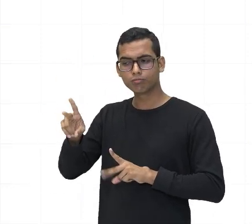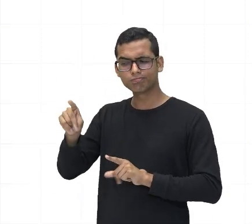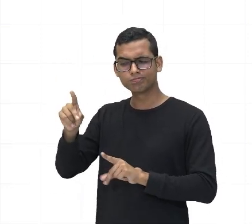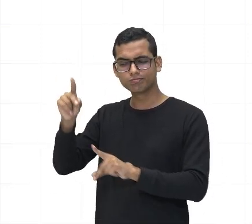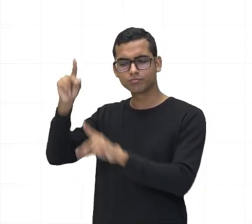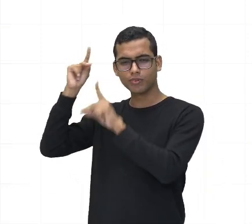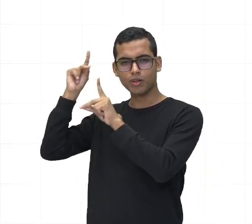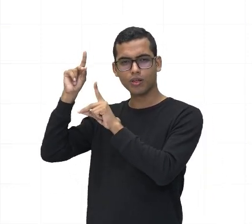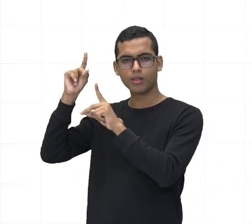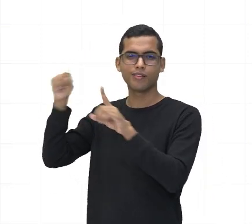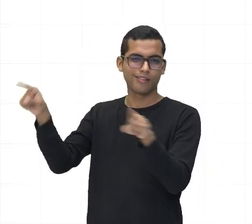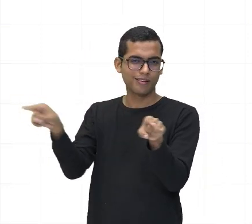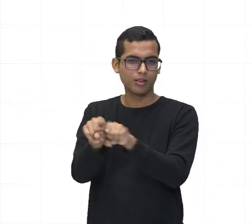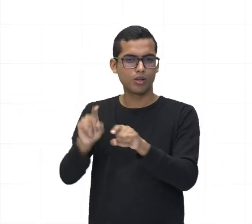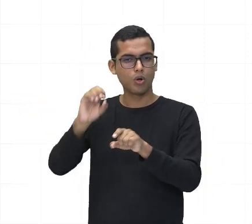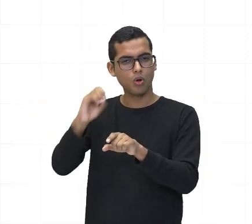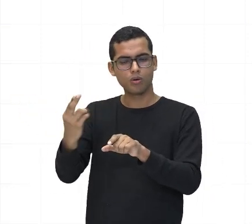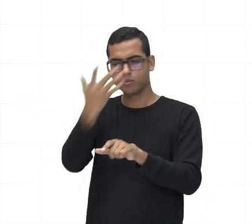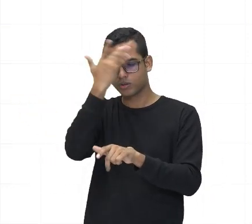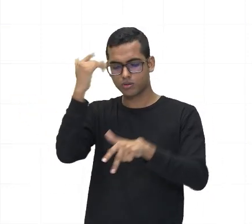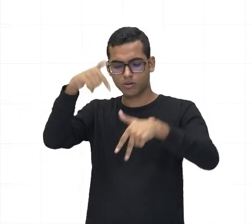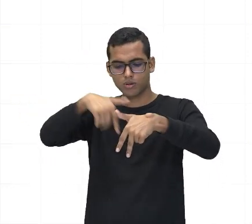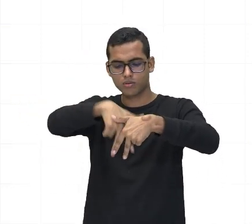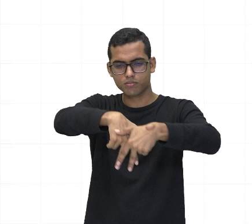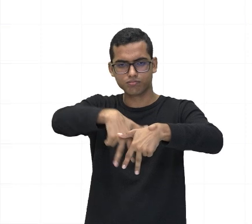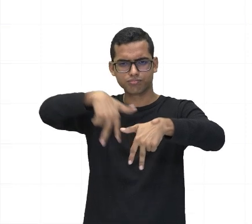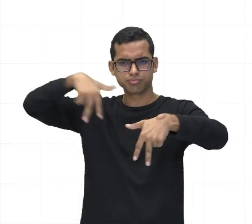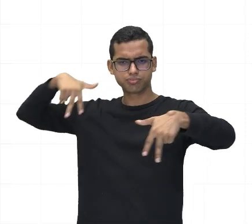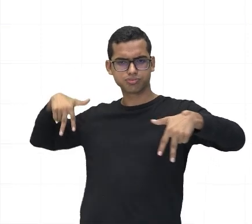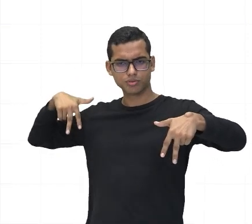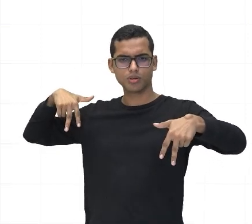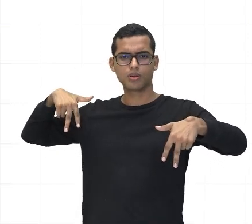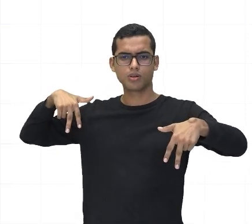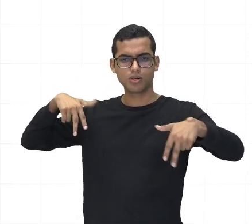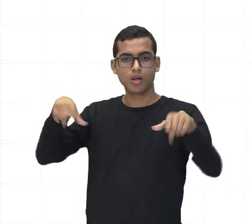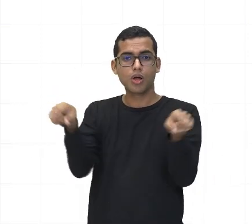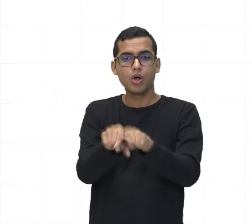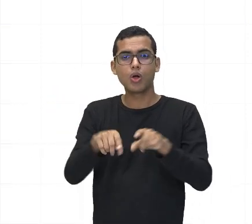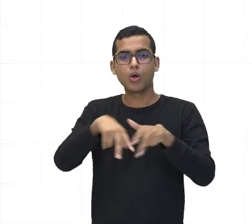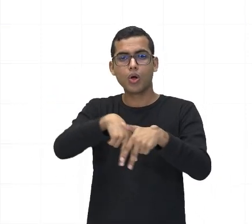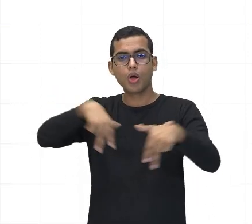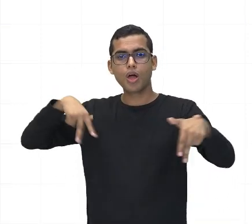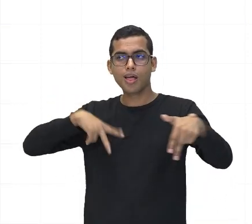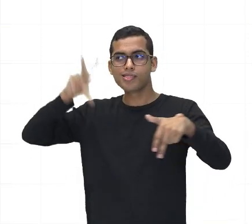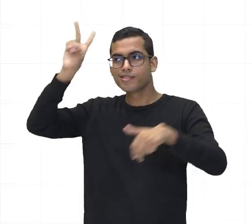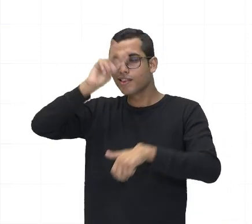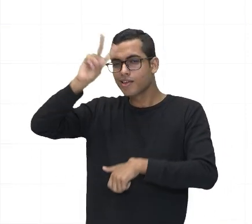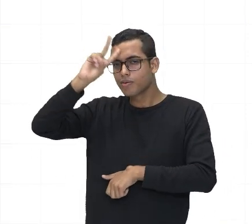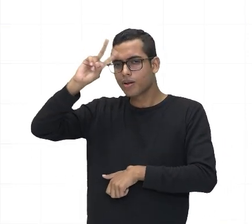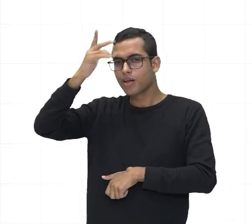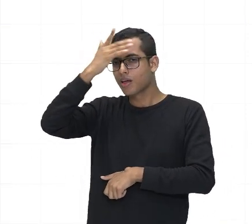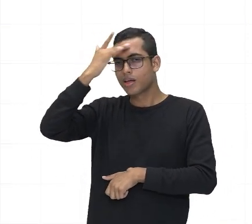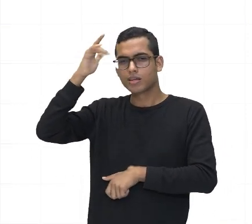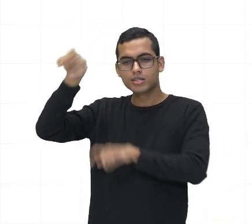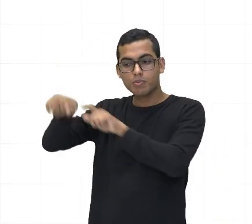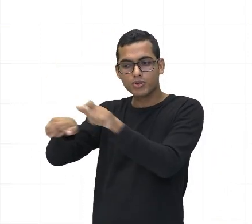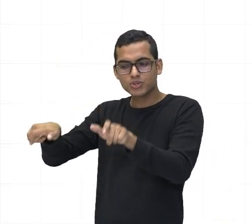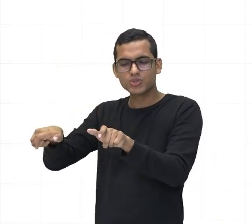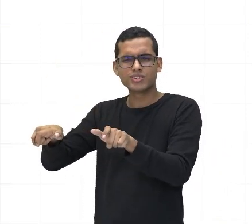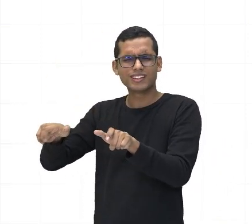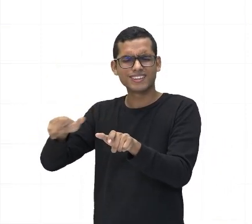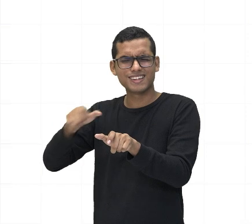as religiões indígenas, a ancestralidade ela é o exercício da memória e da lembrança